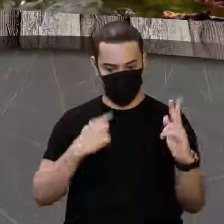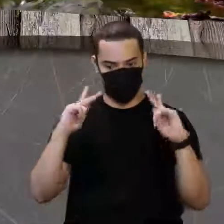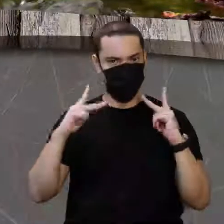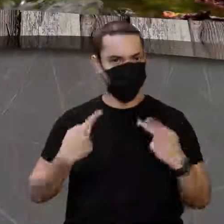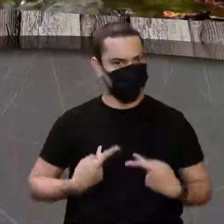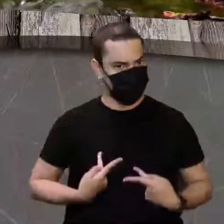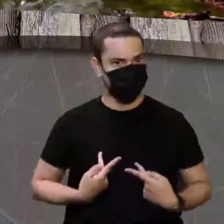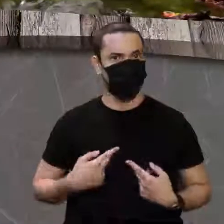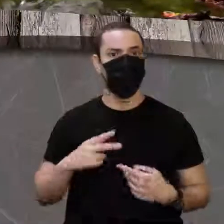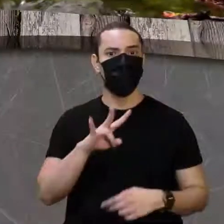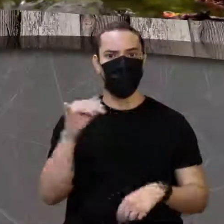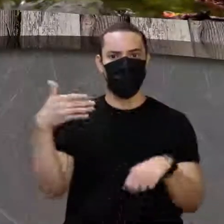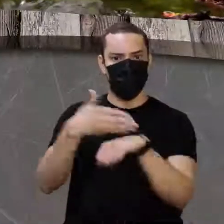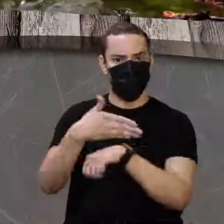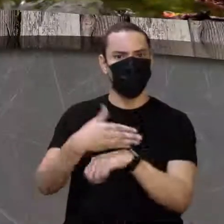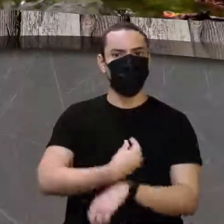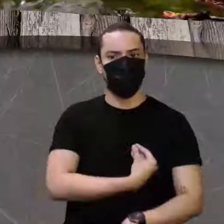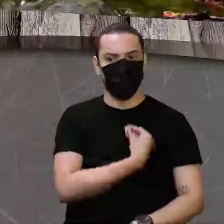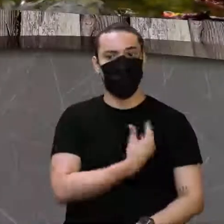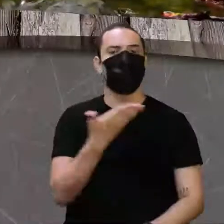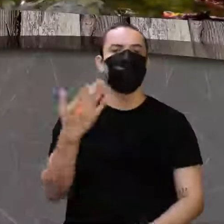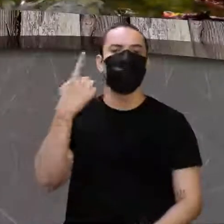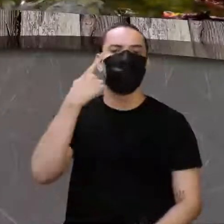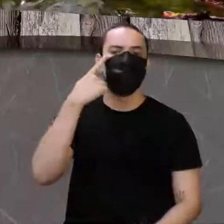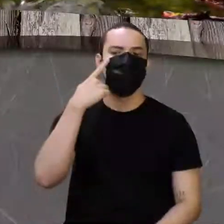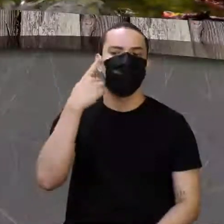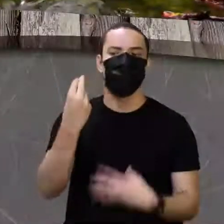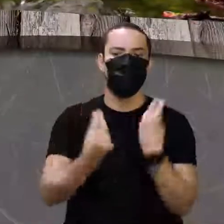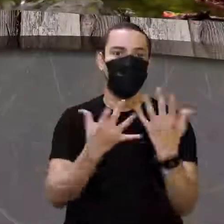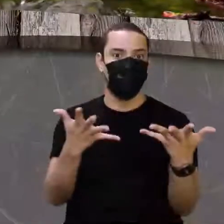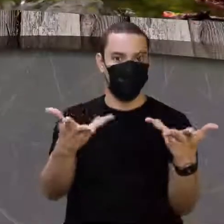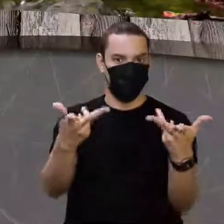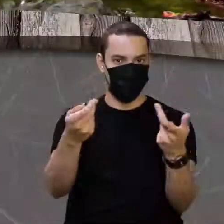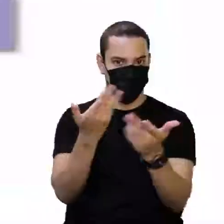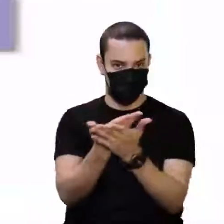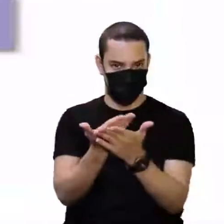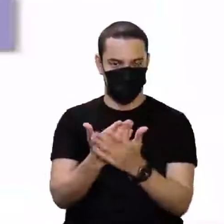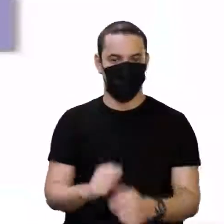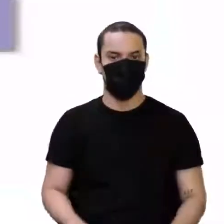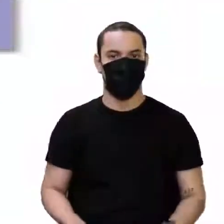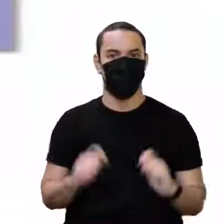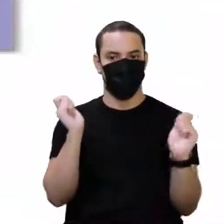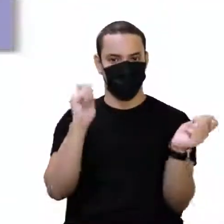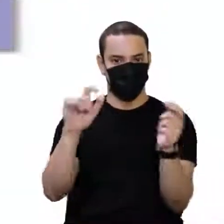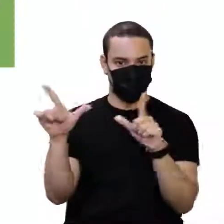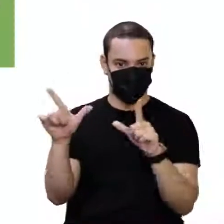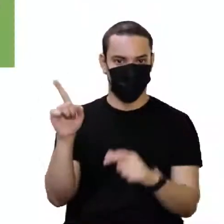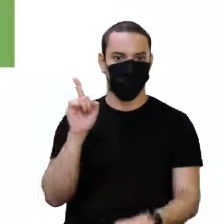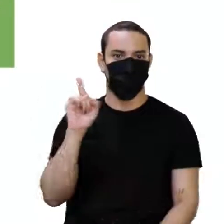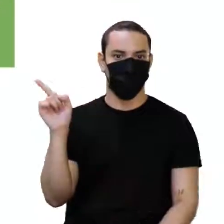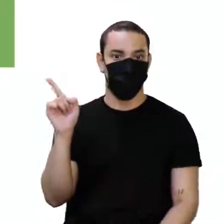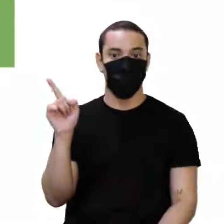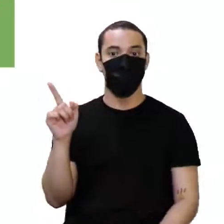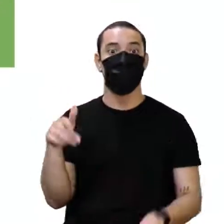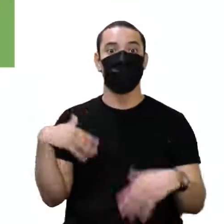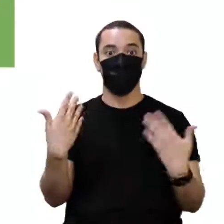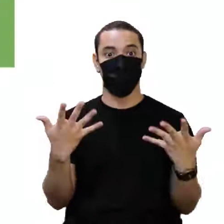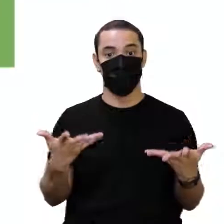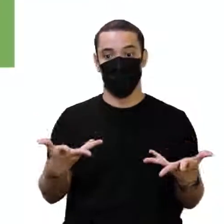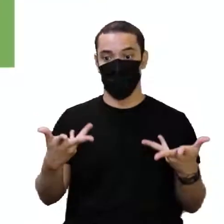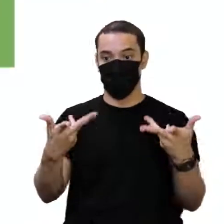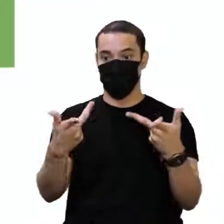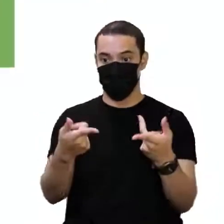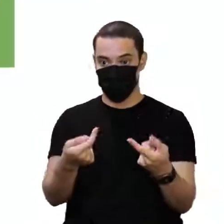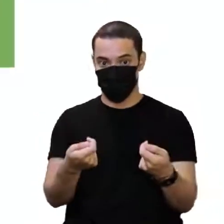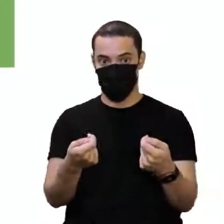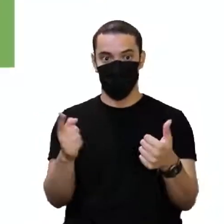enfim, vai estar participando da nossa vida. Agora, vamos ver as habilidades dessa aula? Joga lá no quadro. Então, as